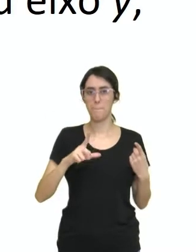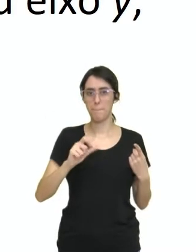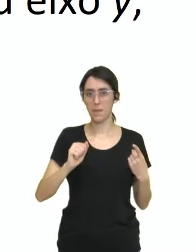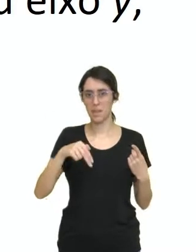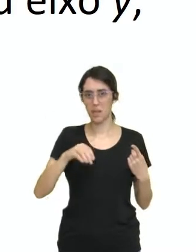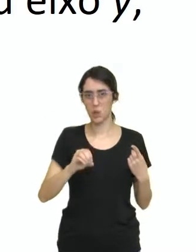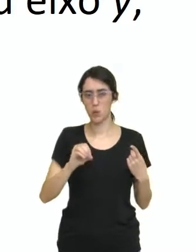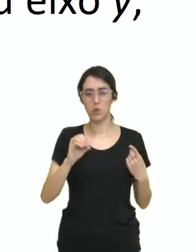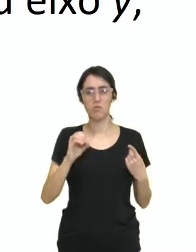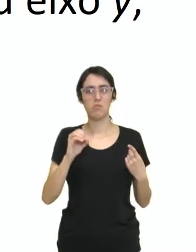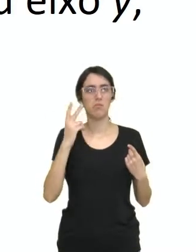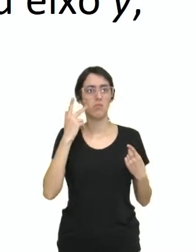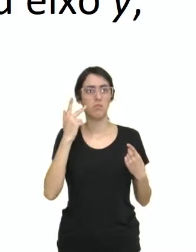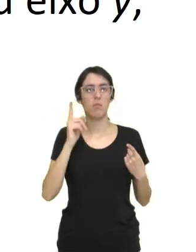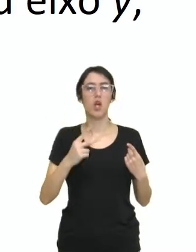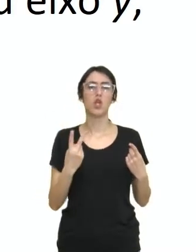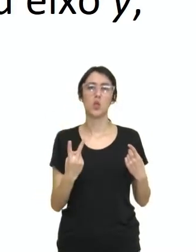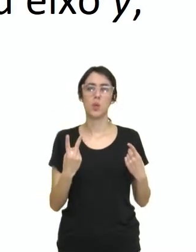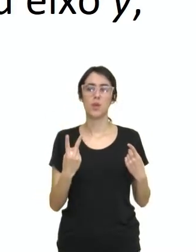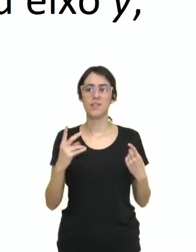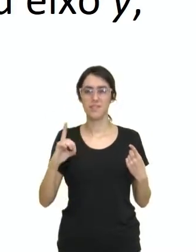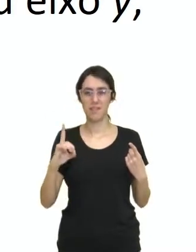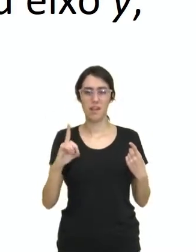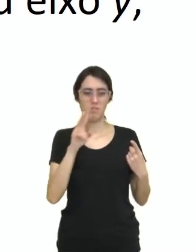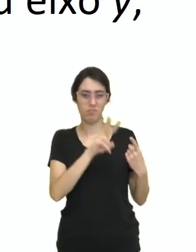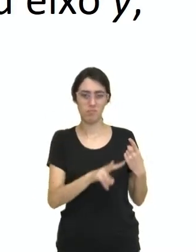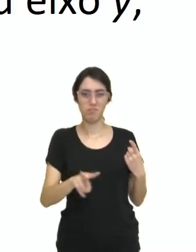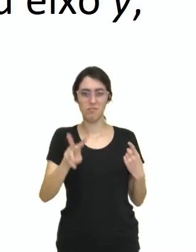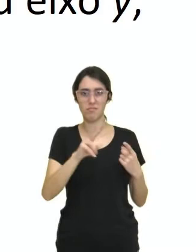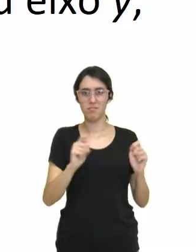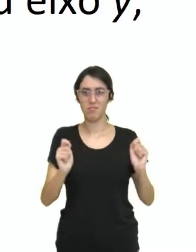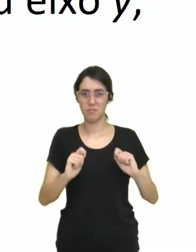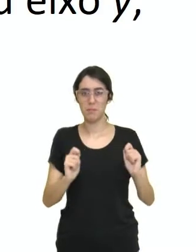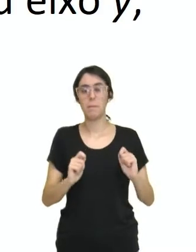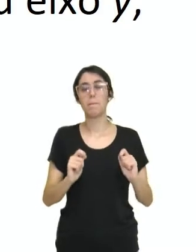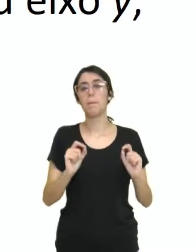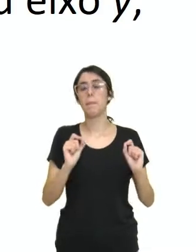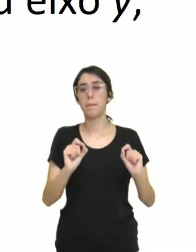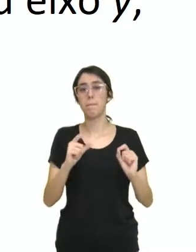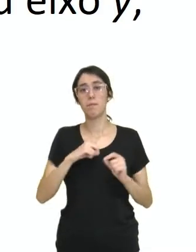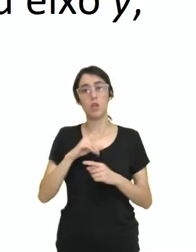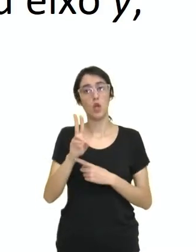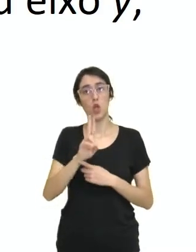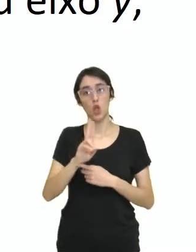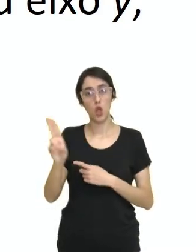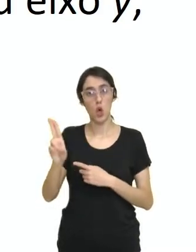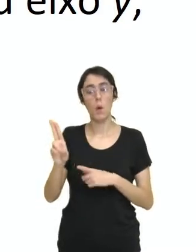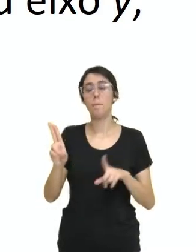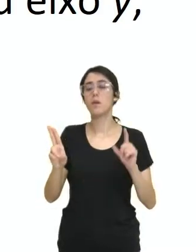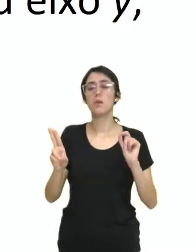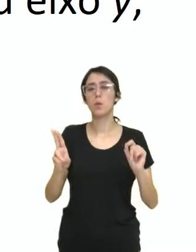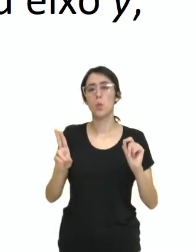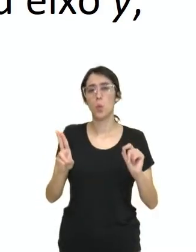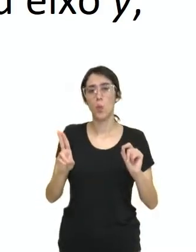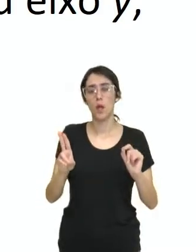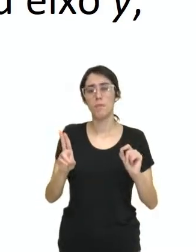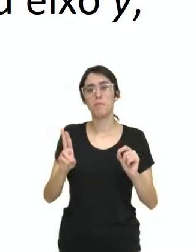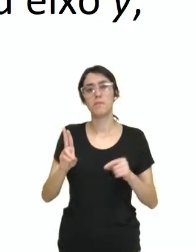é um sistema bidimensional, em 2 dimensões. Ele recebe esse nome exatamente por causa de